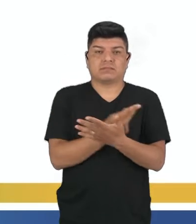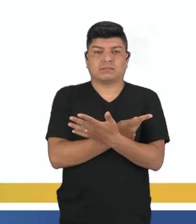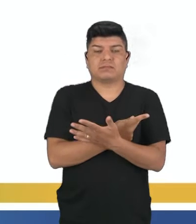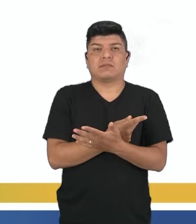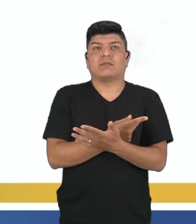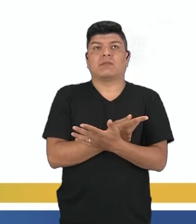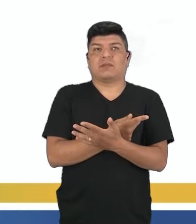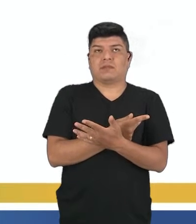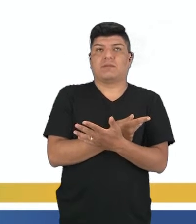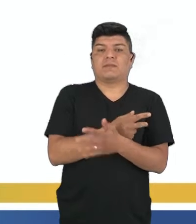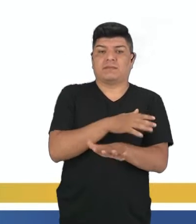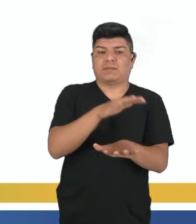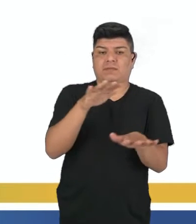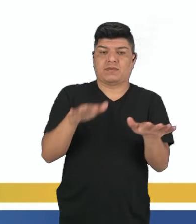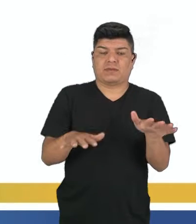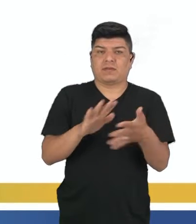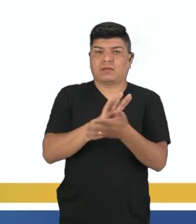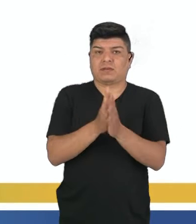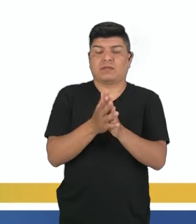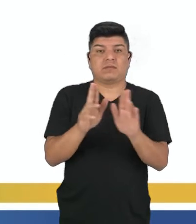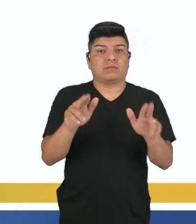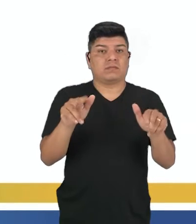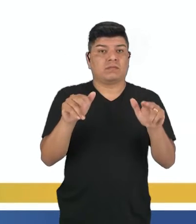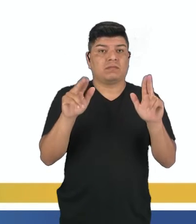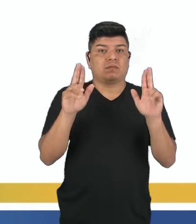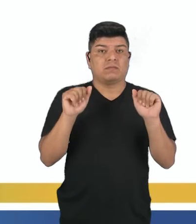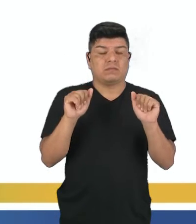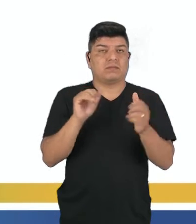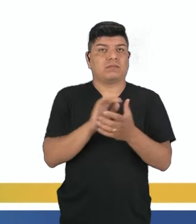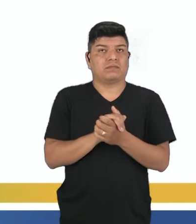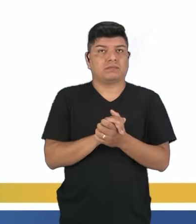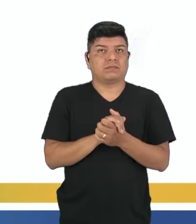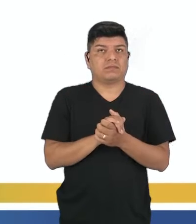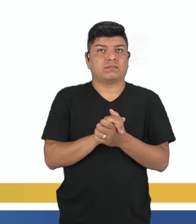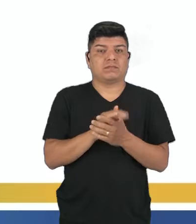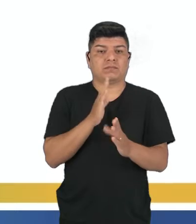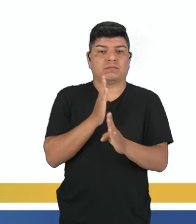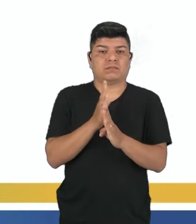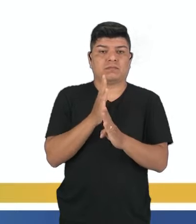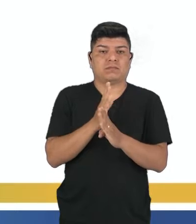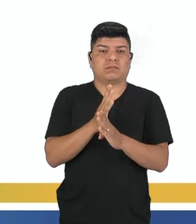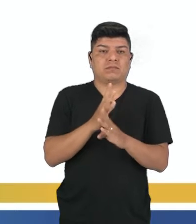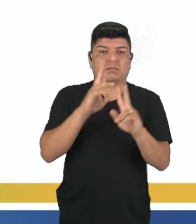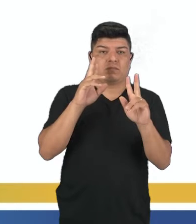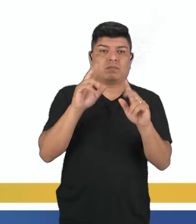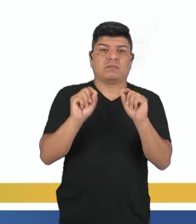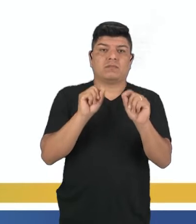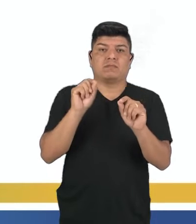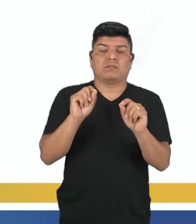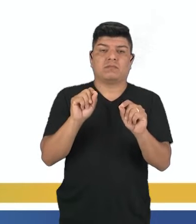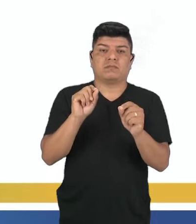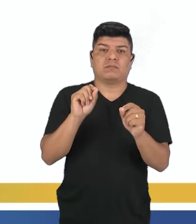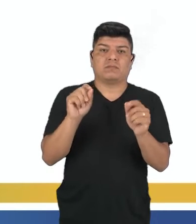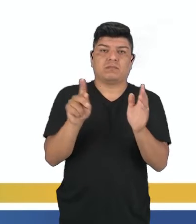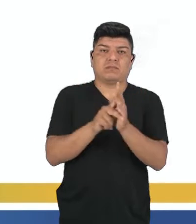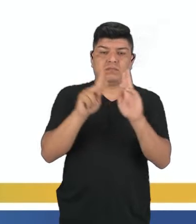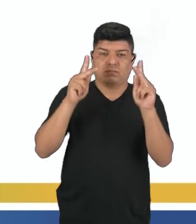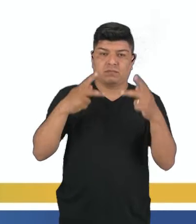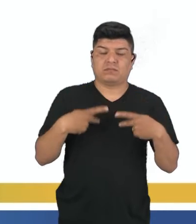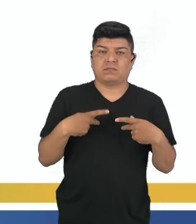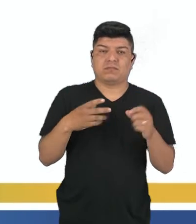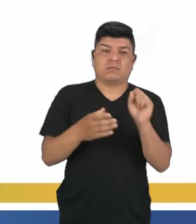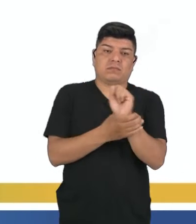para que esses biomas eles não sejam destruídos em sua totalidade devido a essas ações humanas, alguns deles